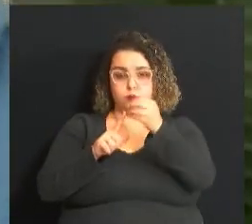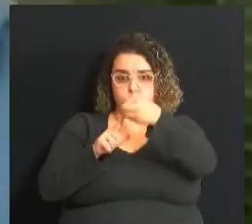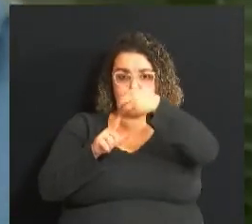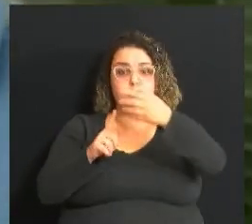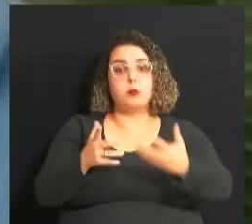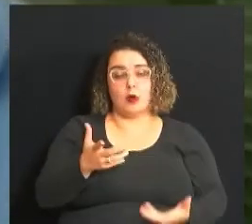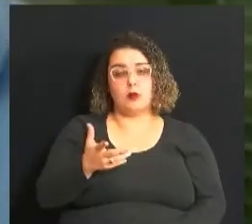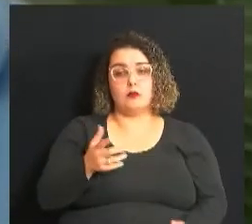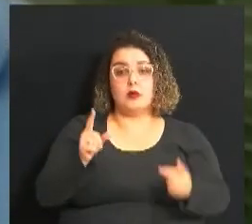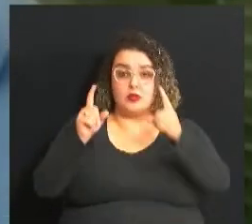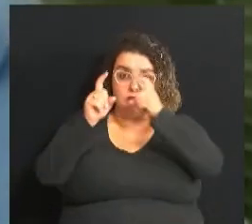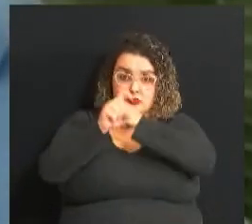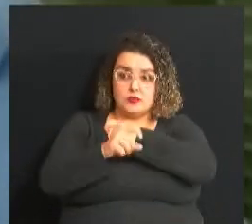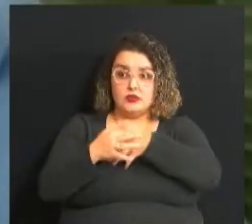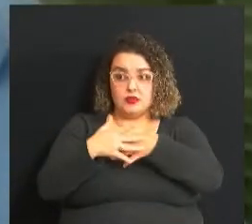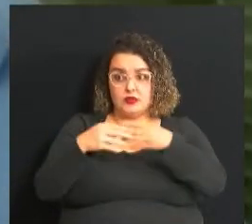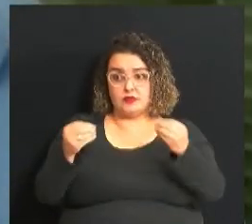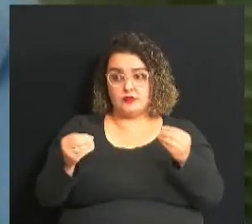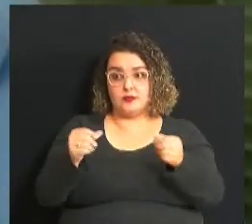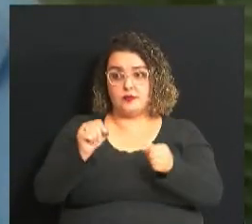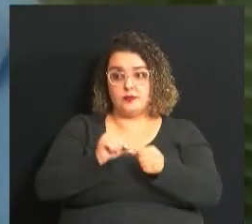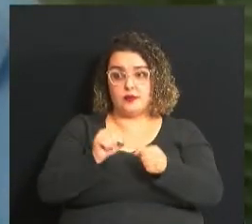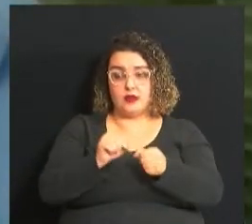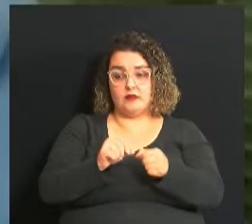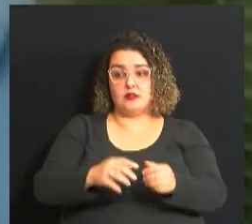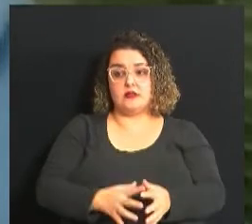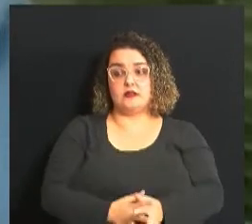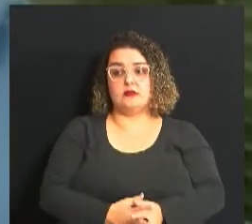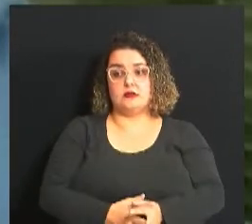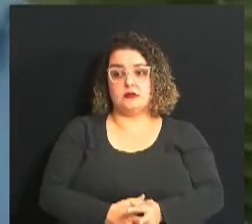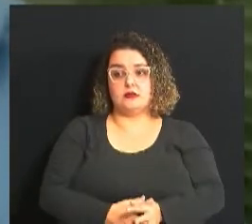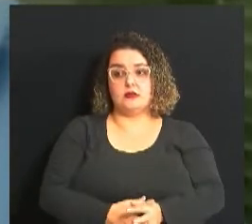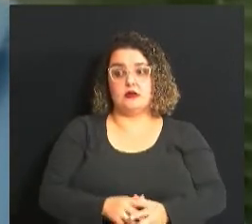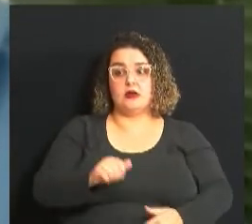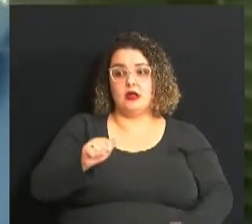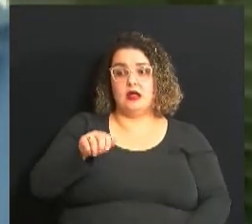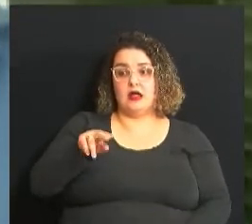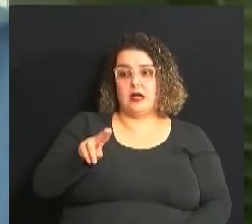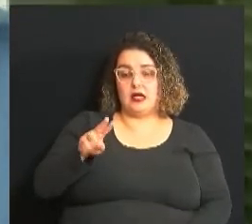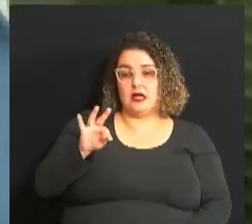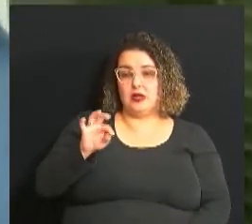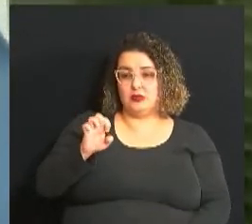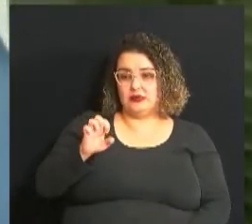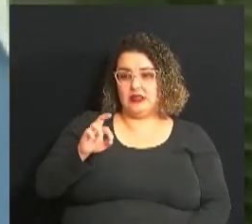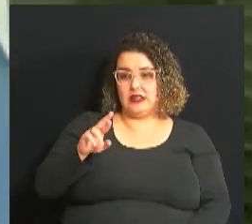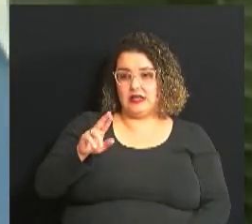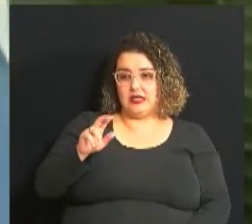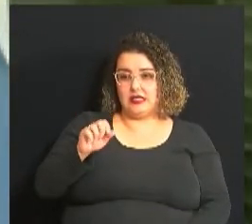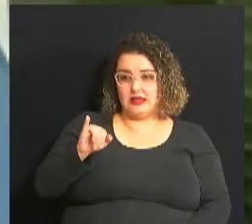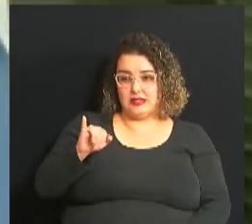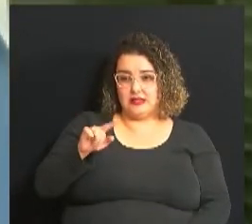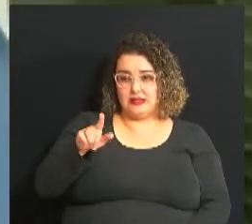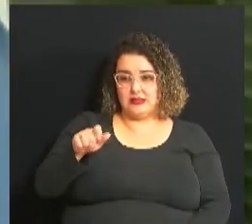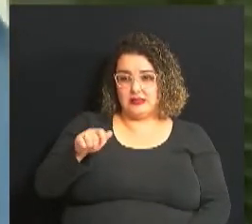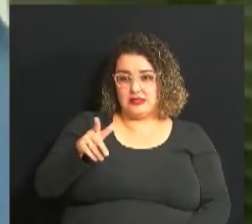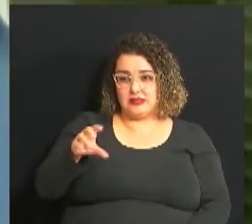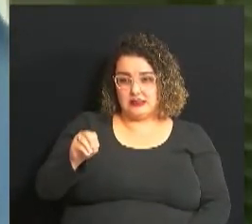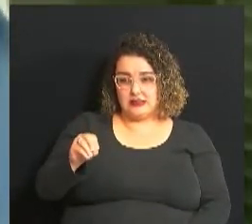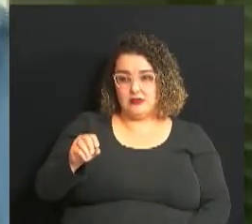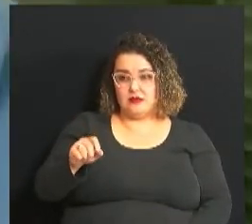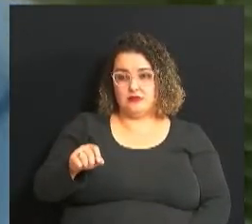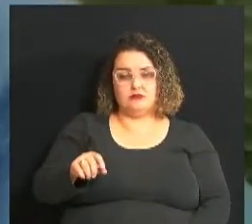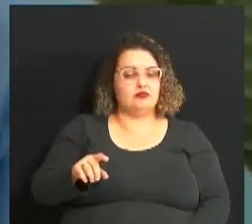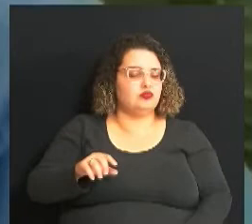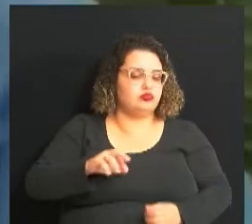de curar, você tem que fazer a cauterização ampla para retirar essas verrugas que são de